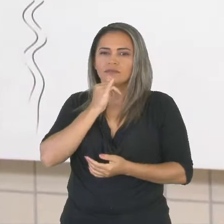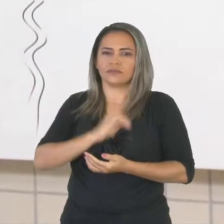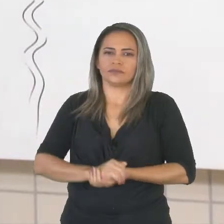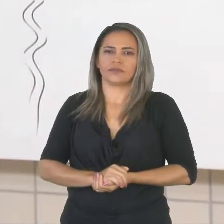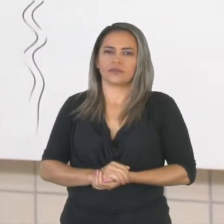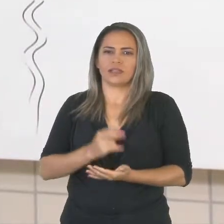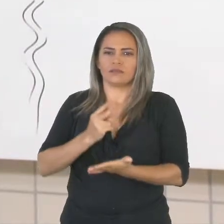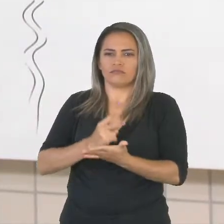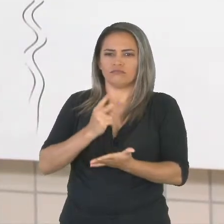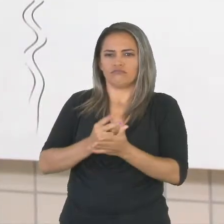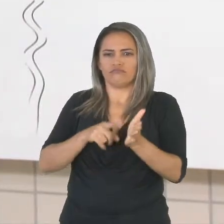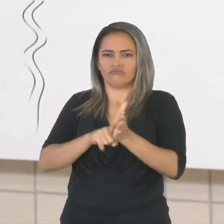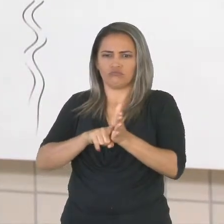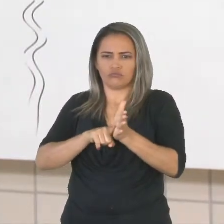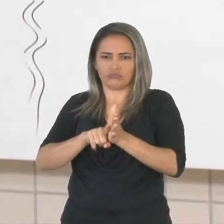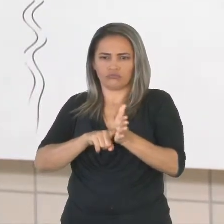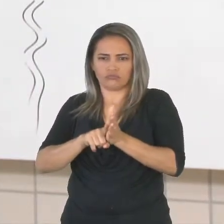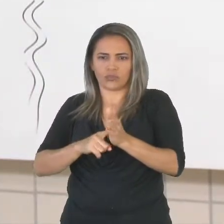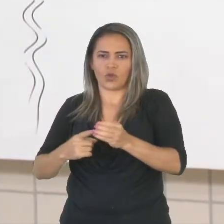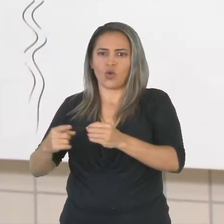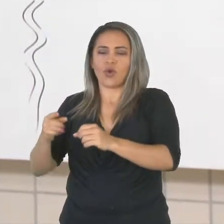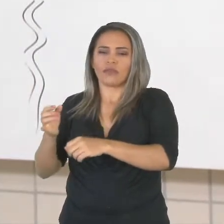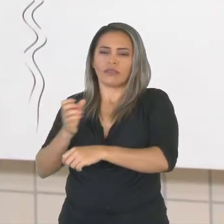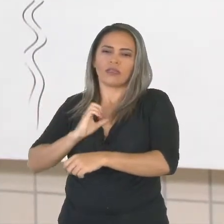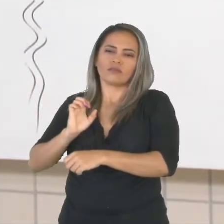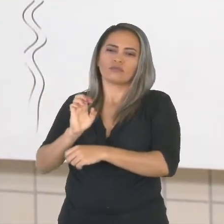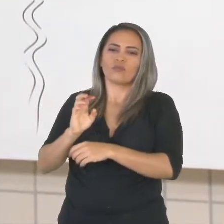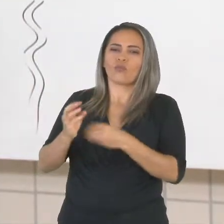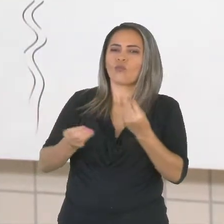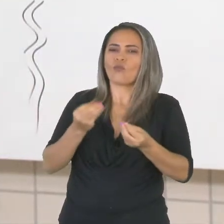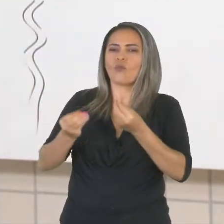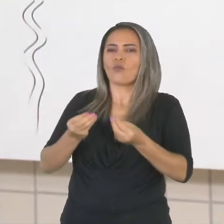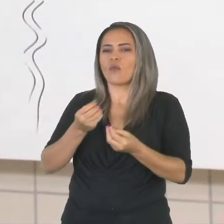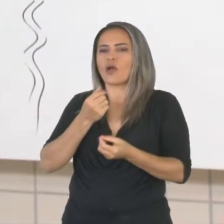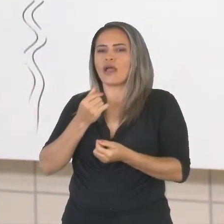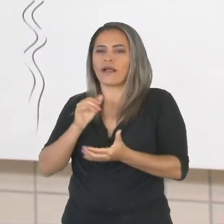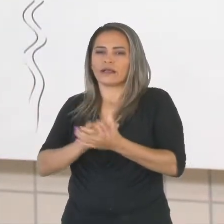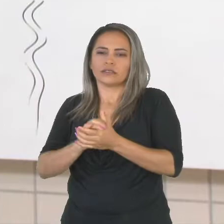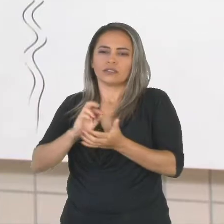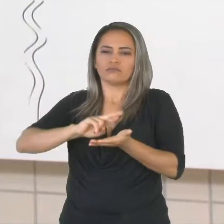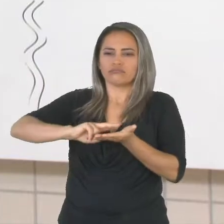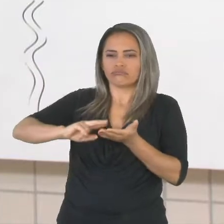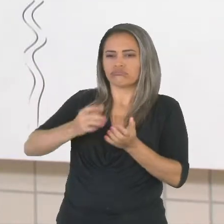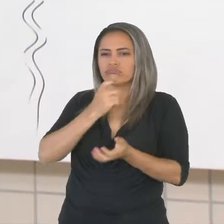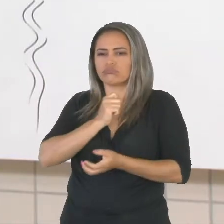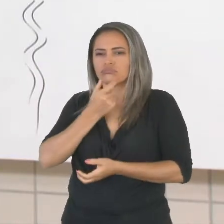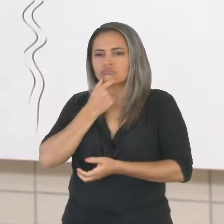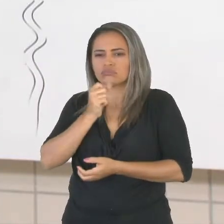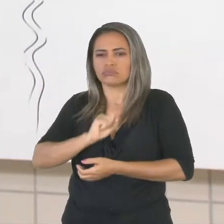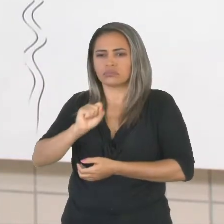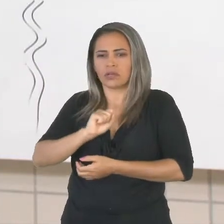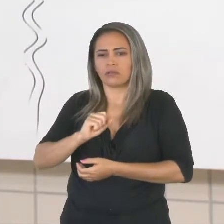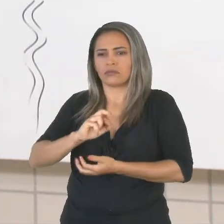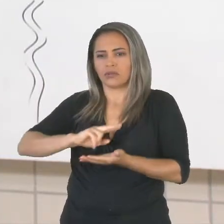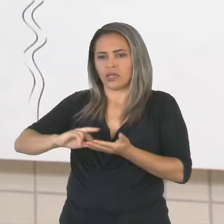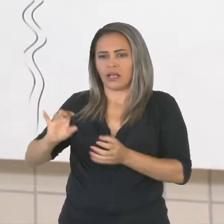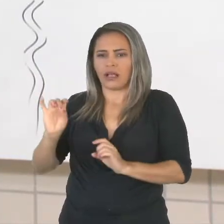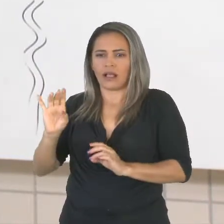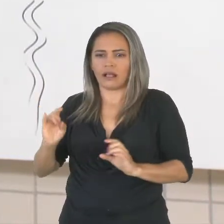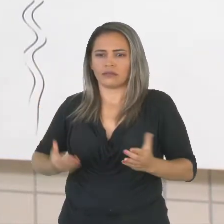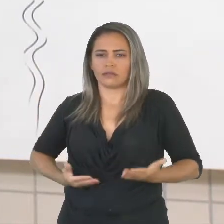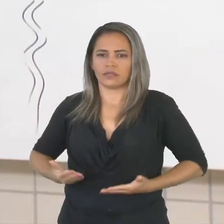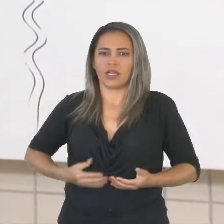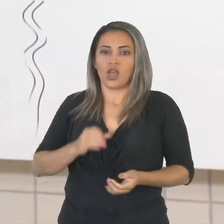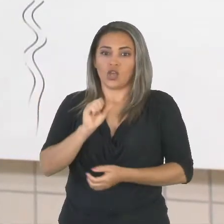o estado civil de cada funcionário, e foram encontrados os seguintes resultados. Solteiro,